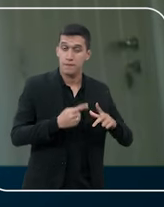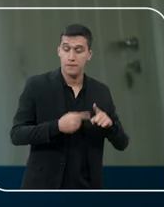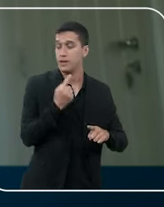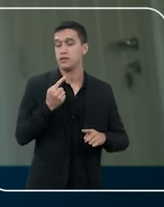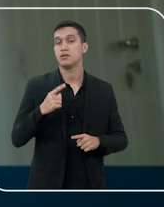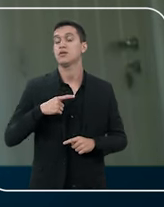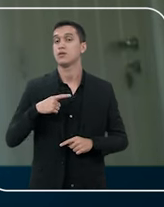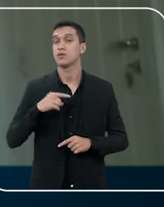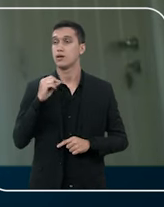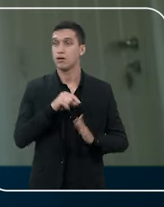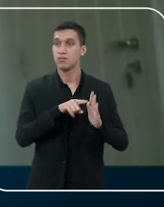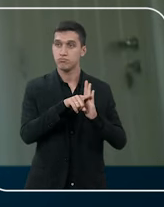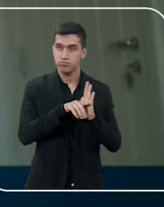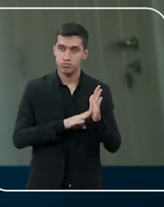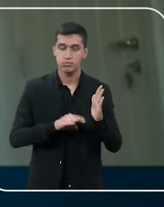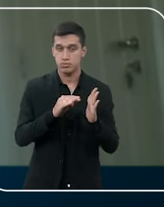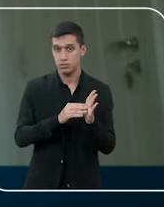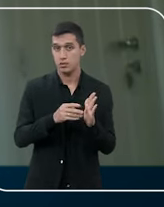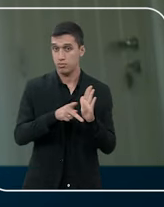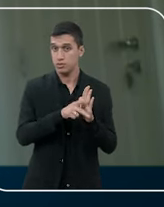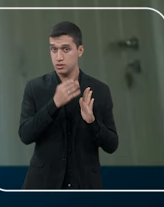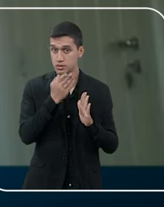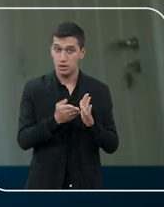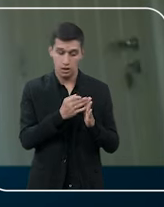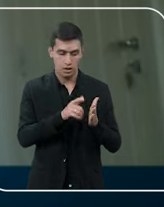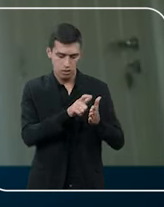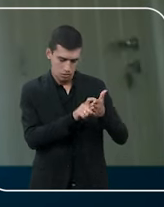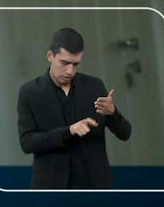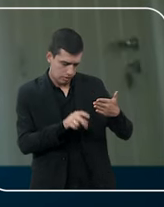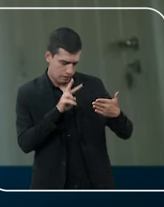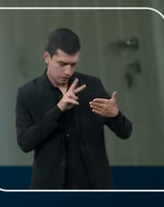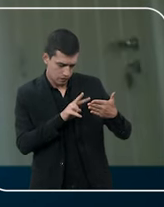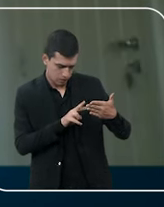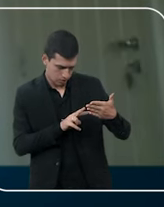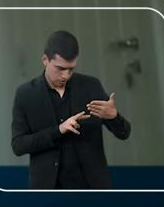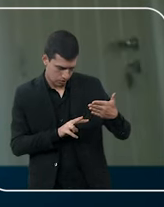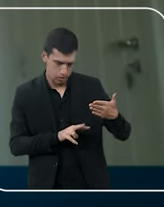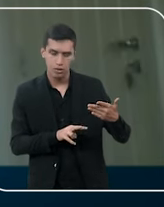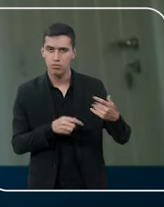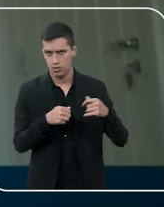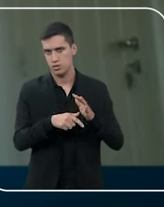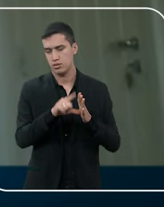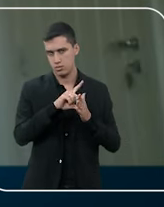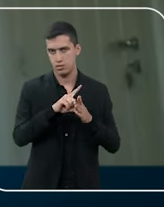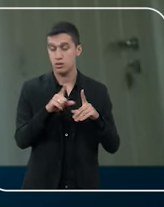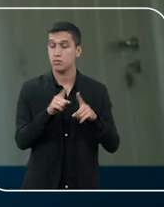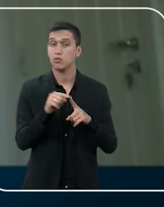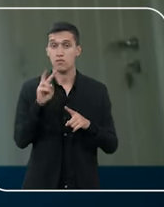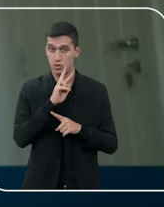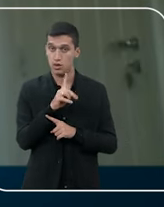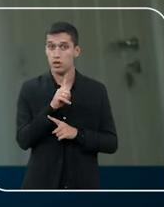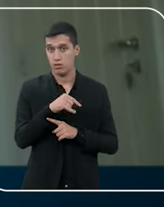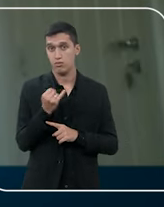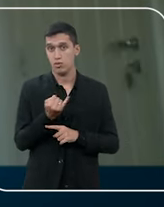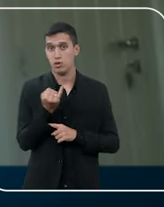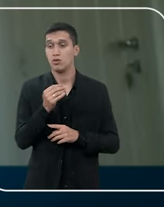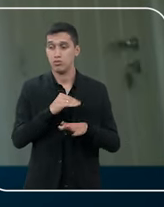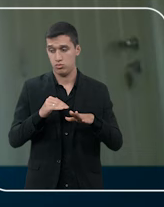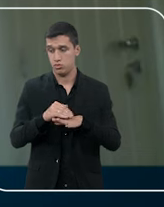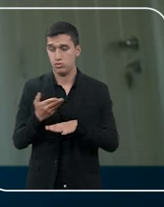seria a análise desse prontuário. Também vejo que seria interessante para os